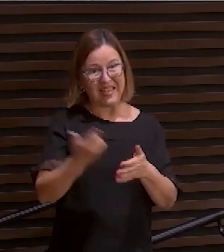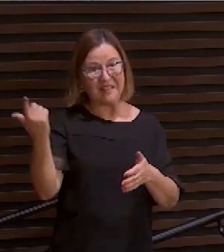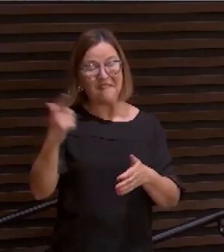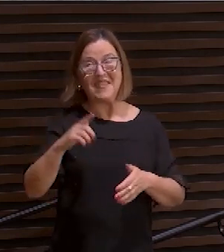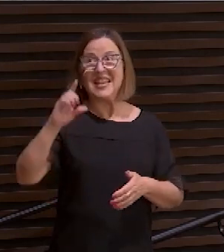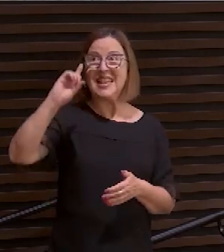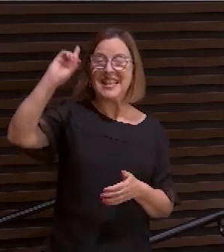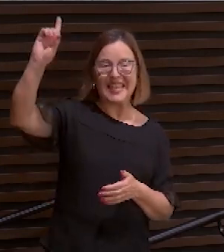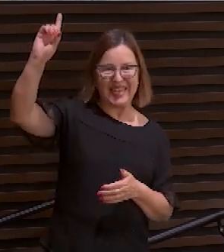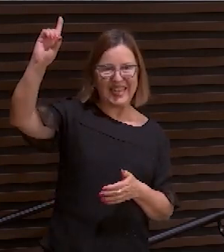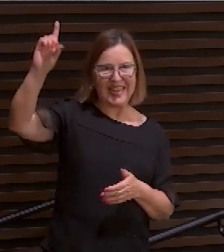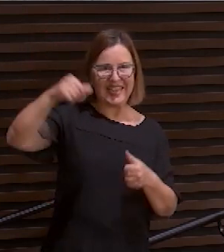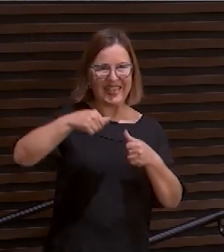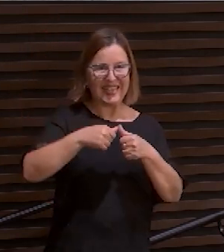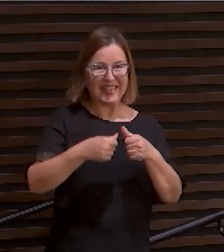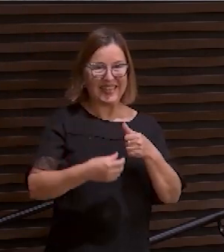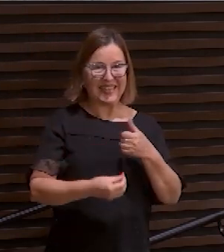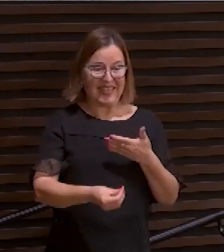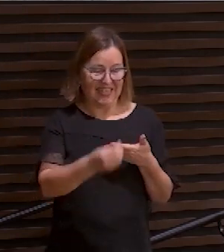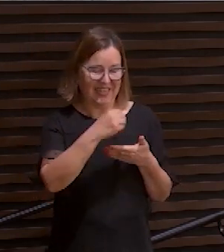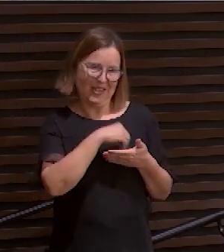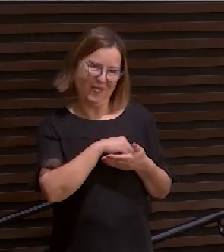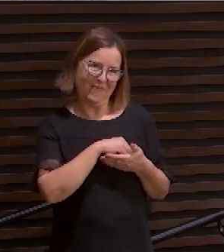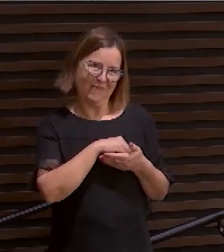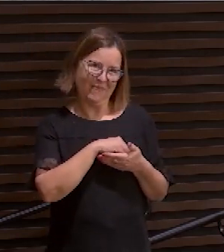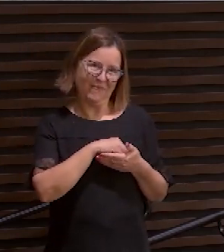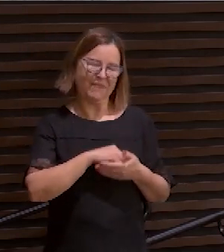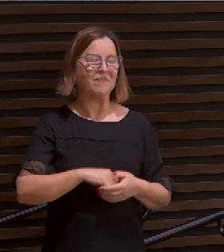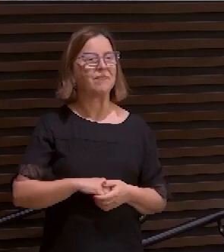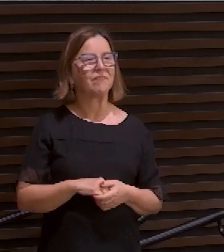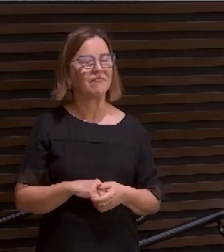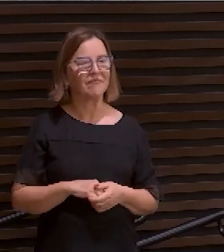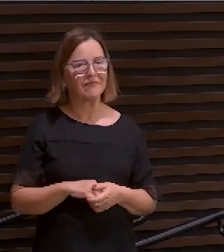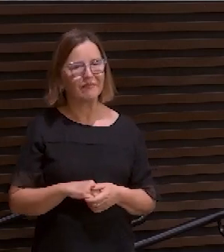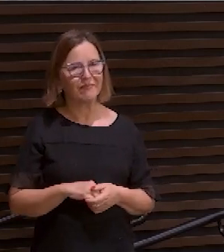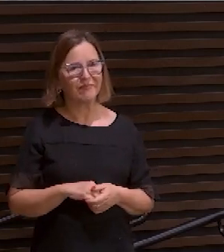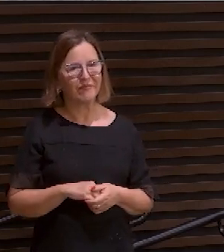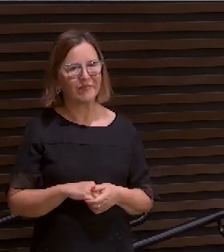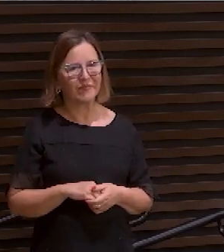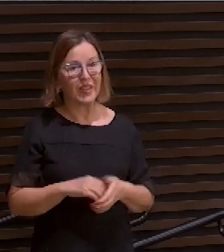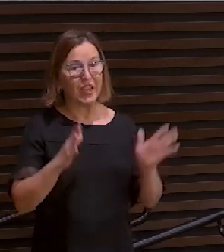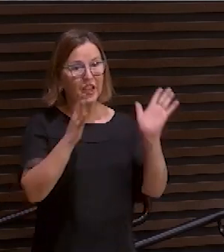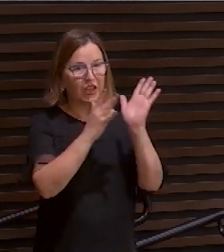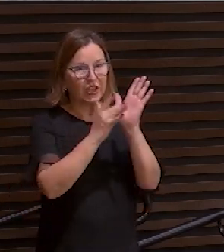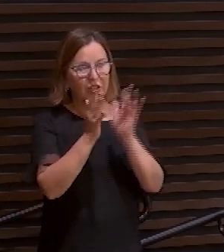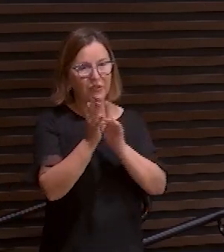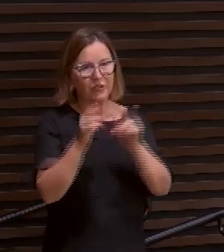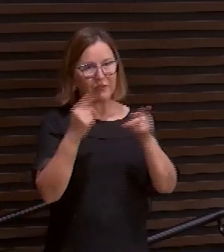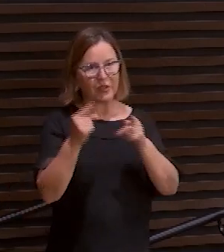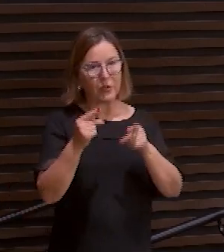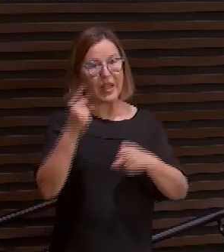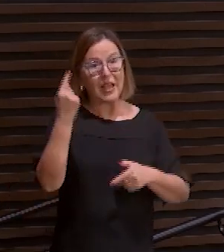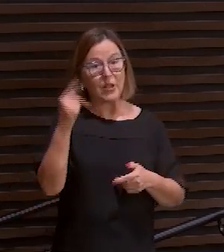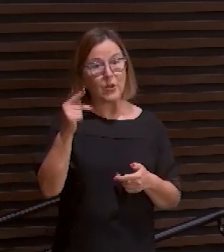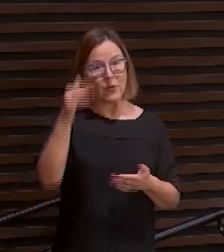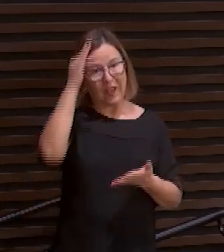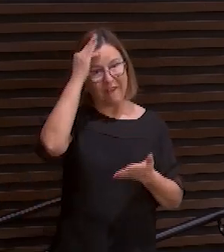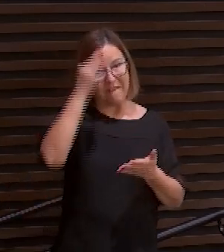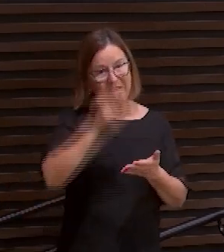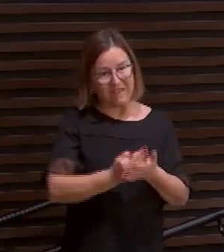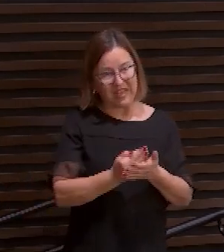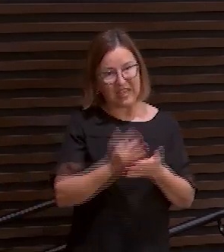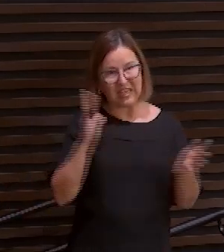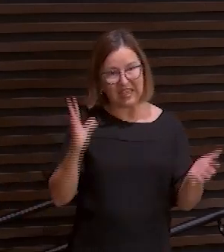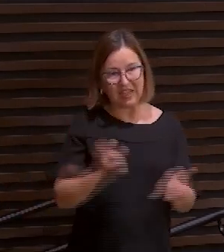que está em nós. Quando Jesus disse, a tua fé te salvou, é porque ela